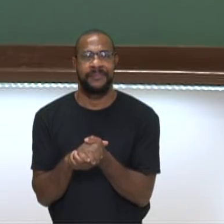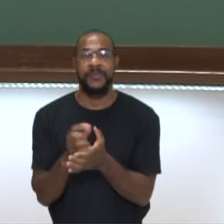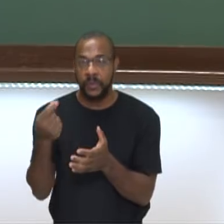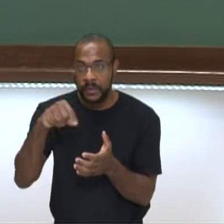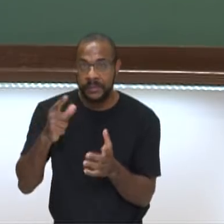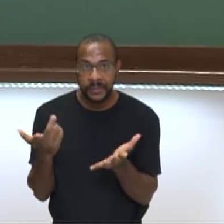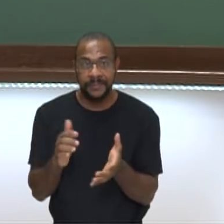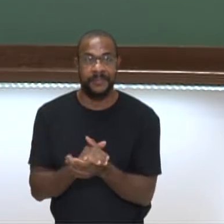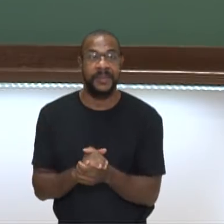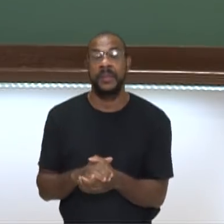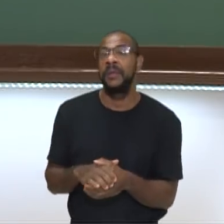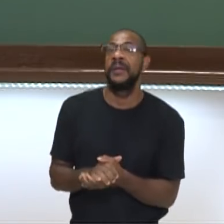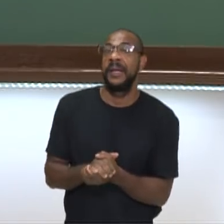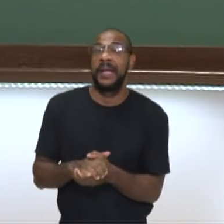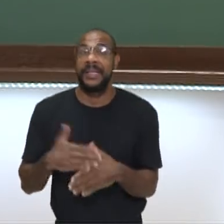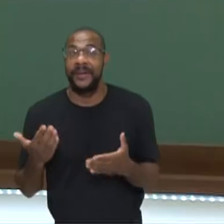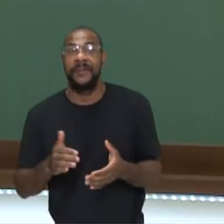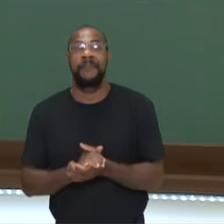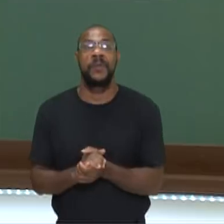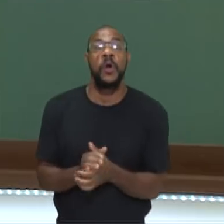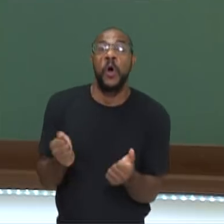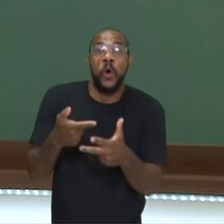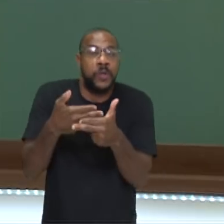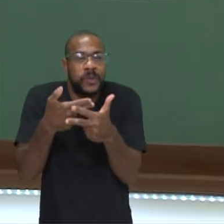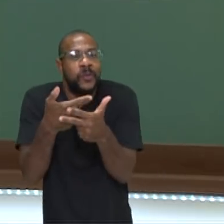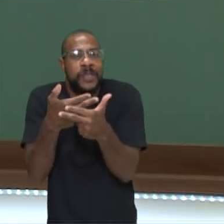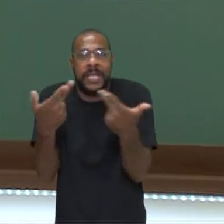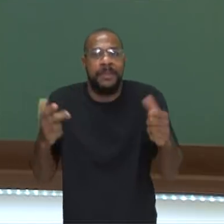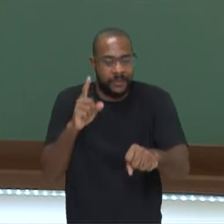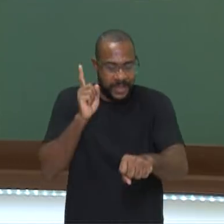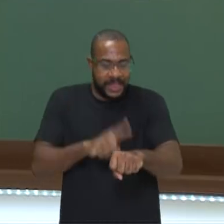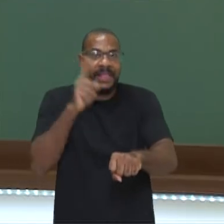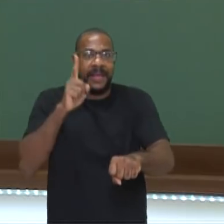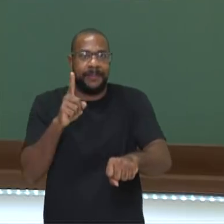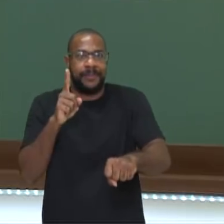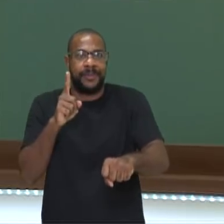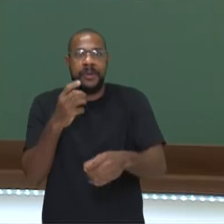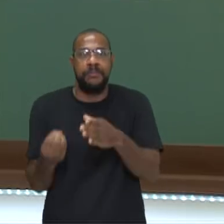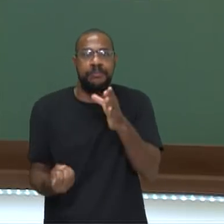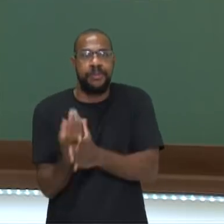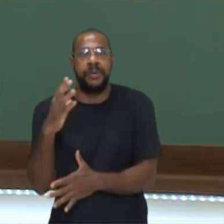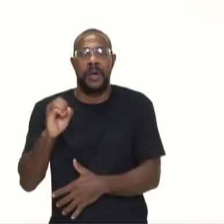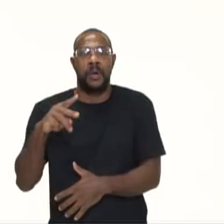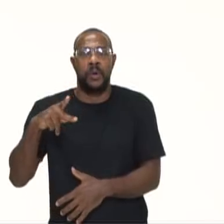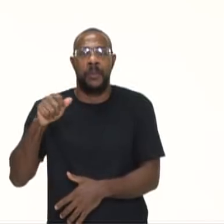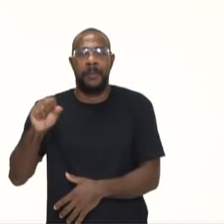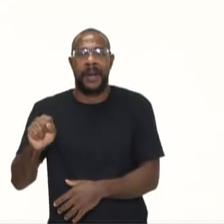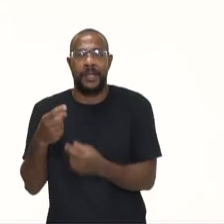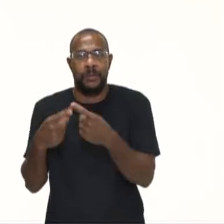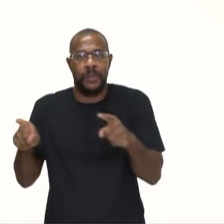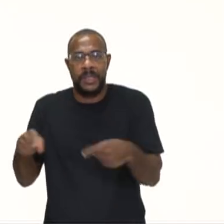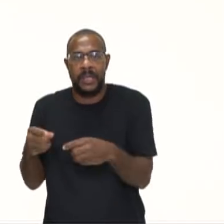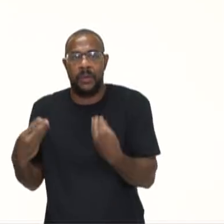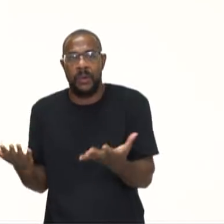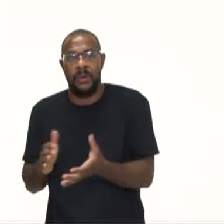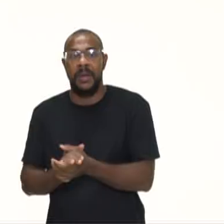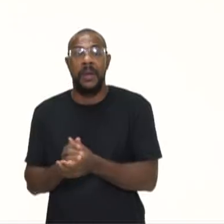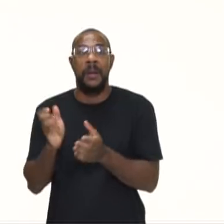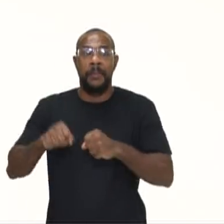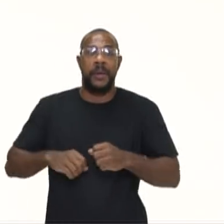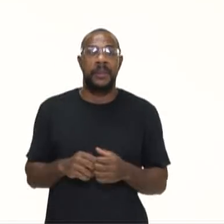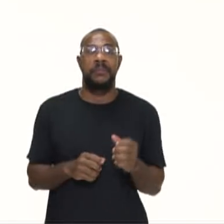Corrigindo então? Vamos lá. Os elementos de tempo formam o compasso musical, que pode ser